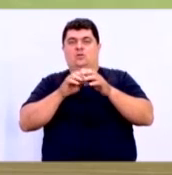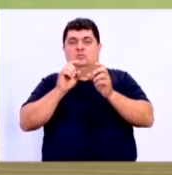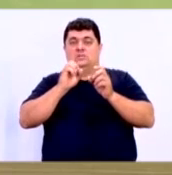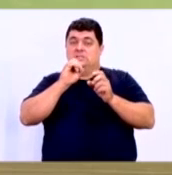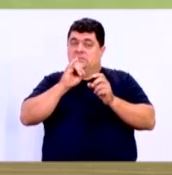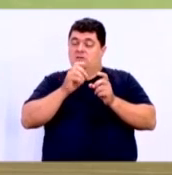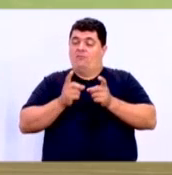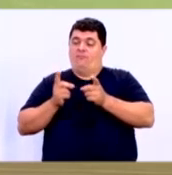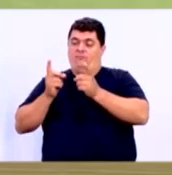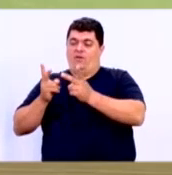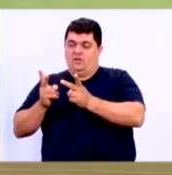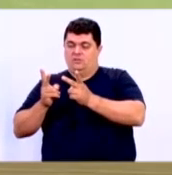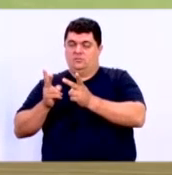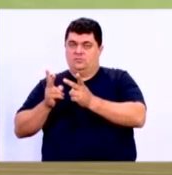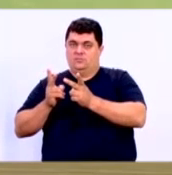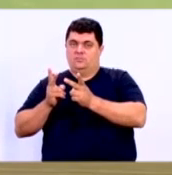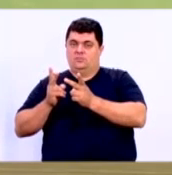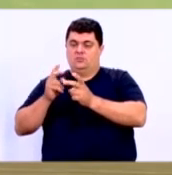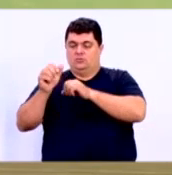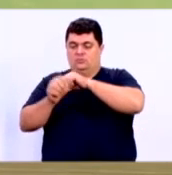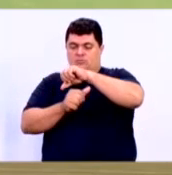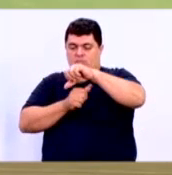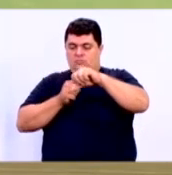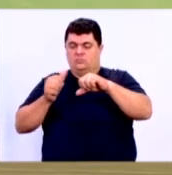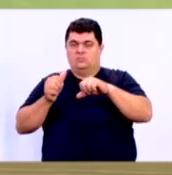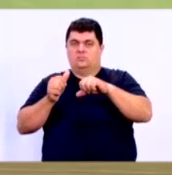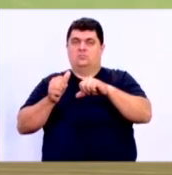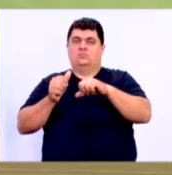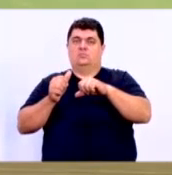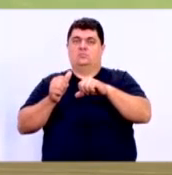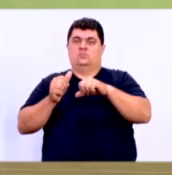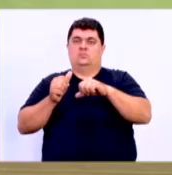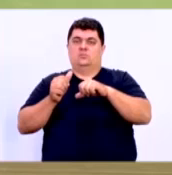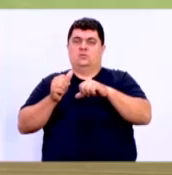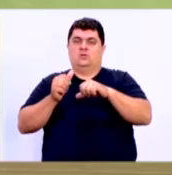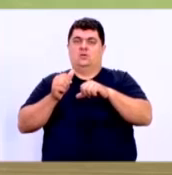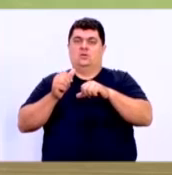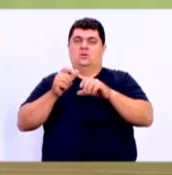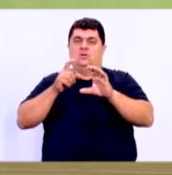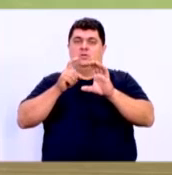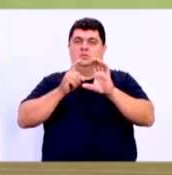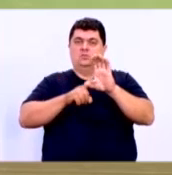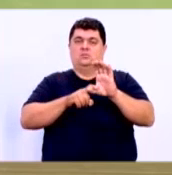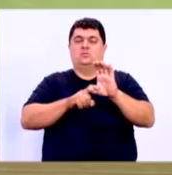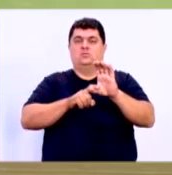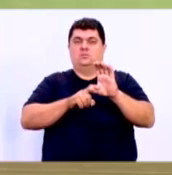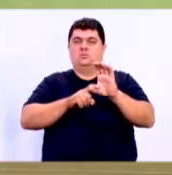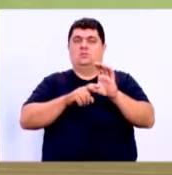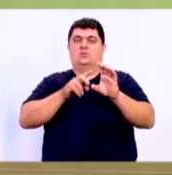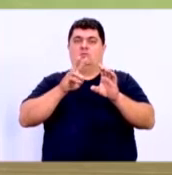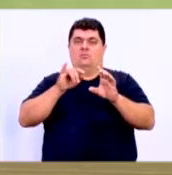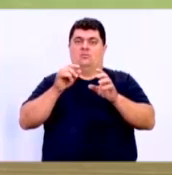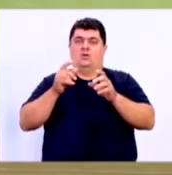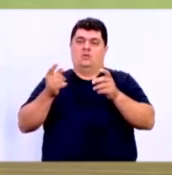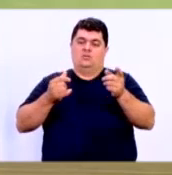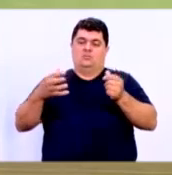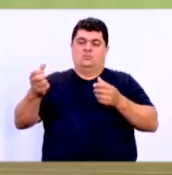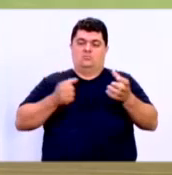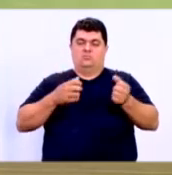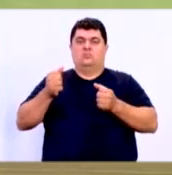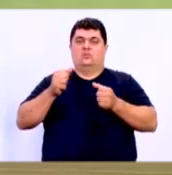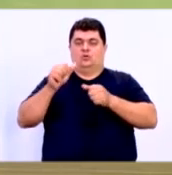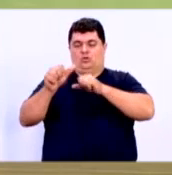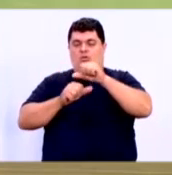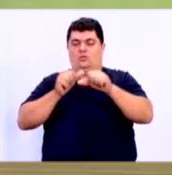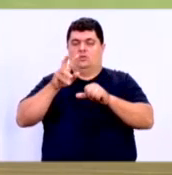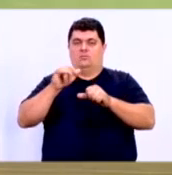vender, se transforma em quê? Em despesa. A despesa que vai gerar a receita. Você vai jogar tudo